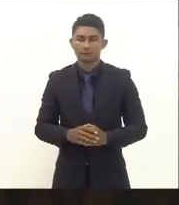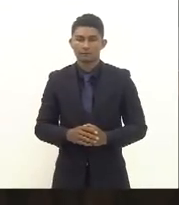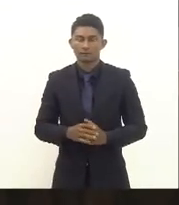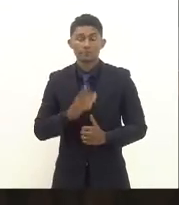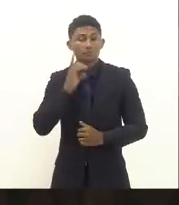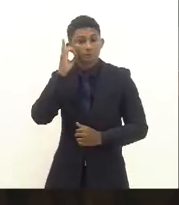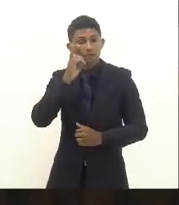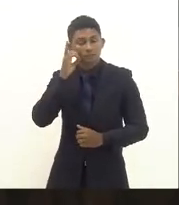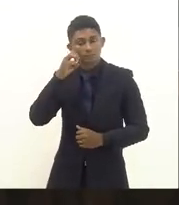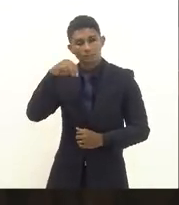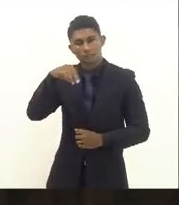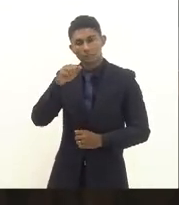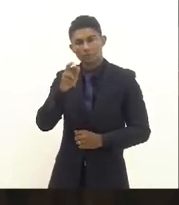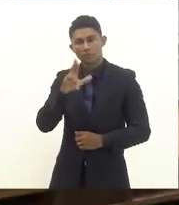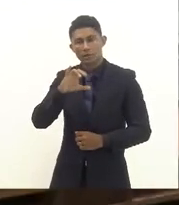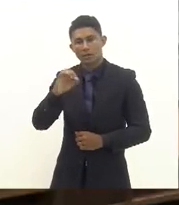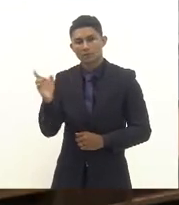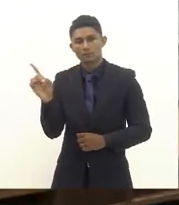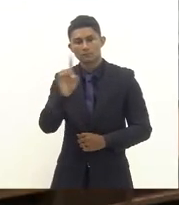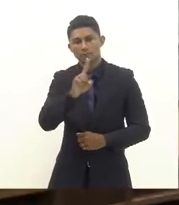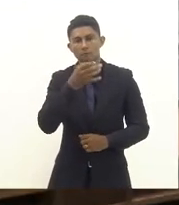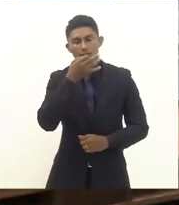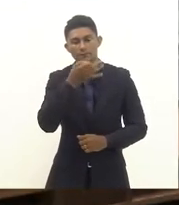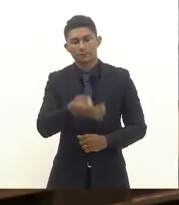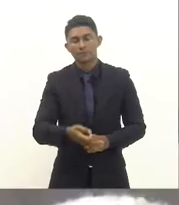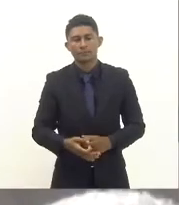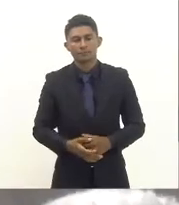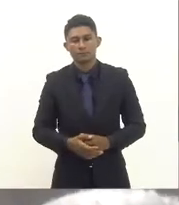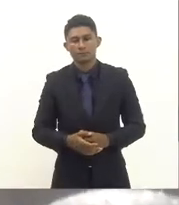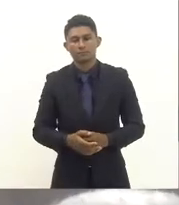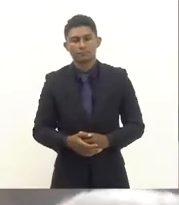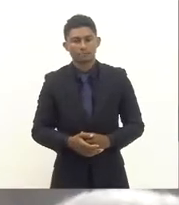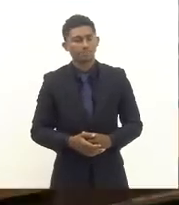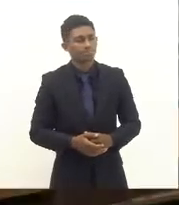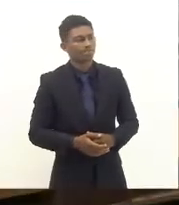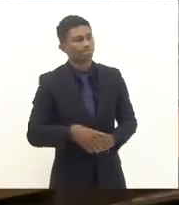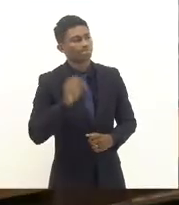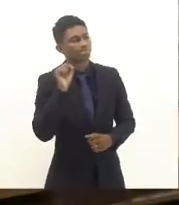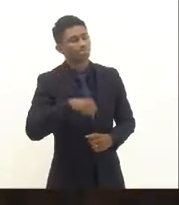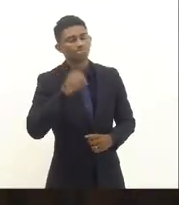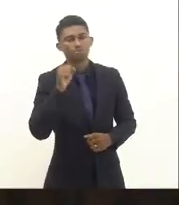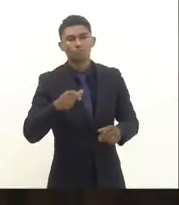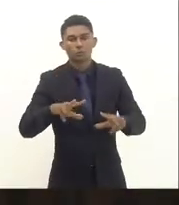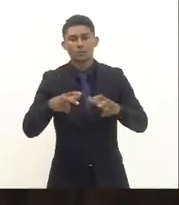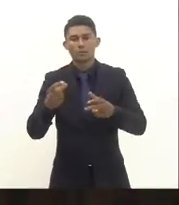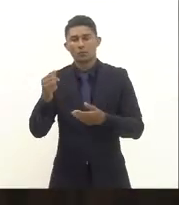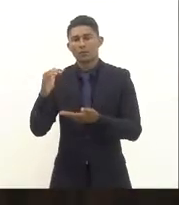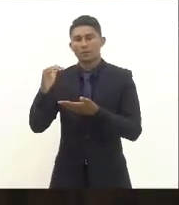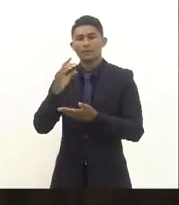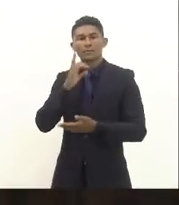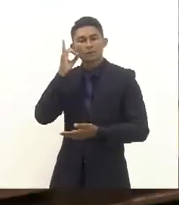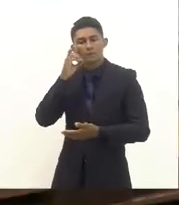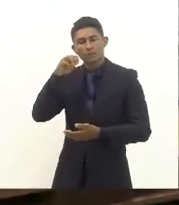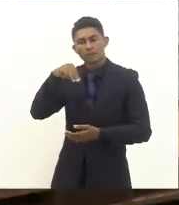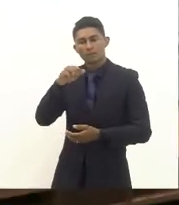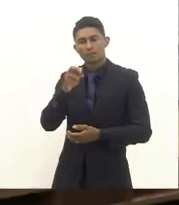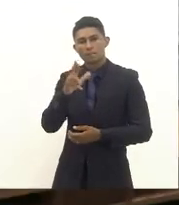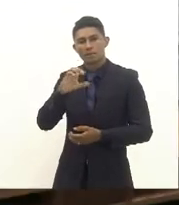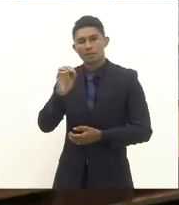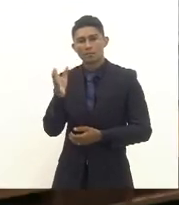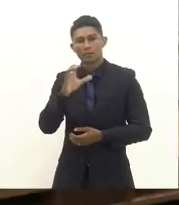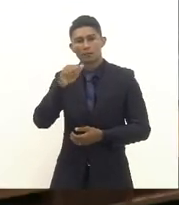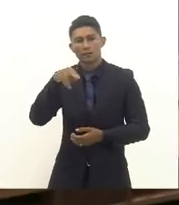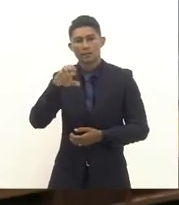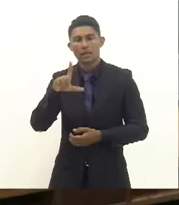a capital da massa Pacheco é favorável pela comissão de orçamento ele tá do Márcio canela